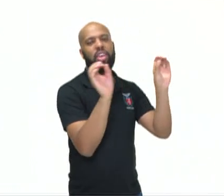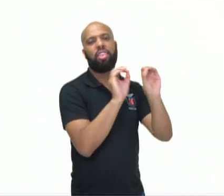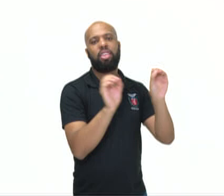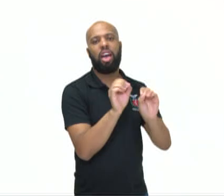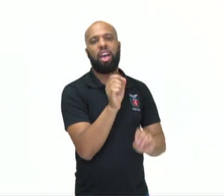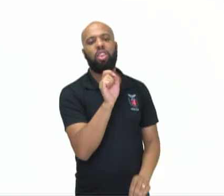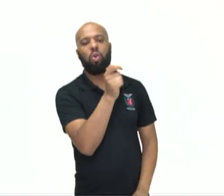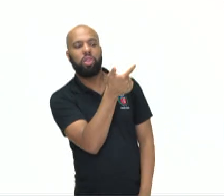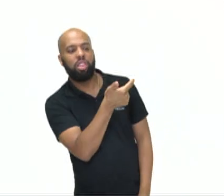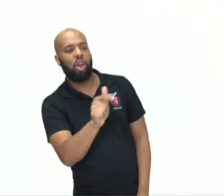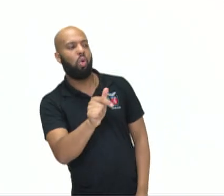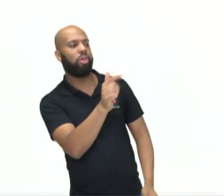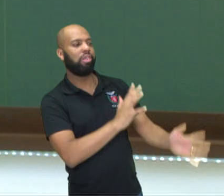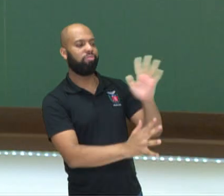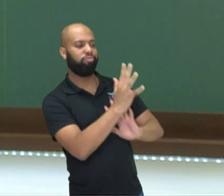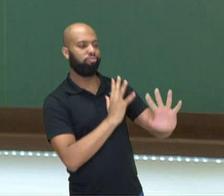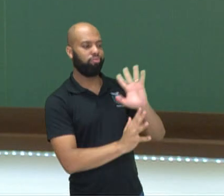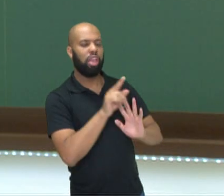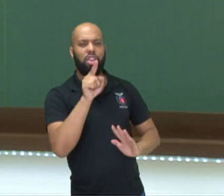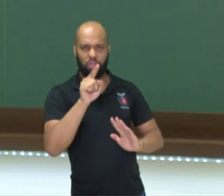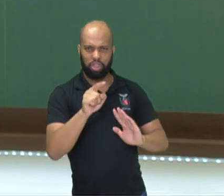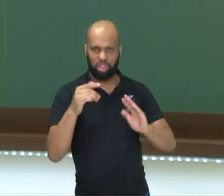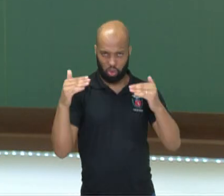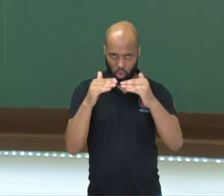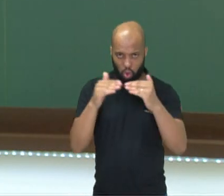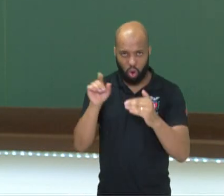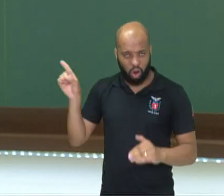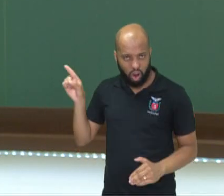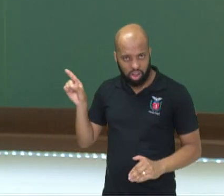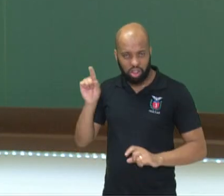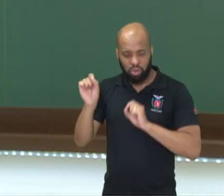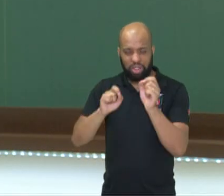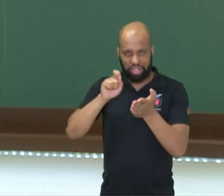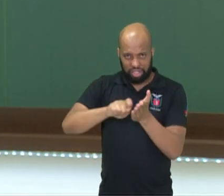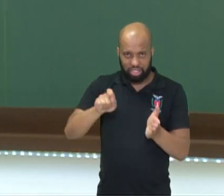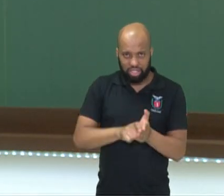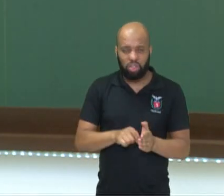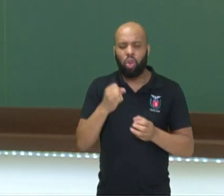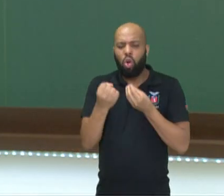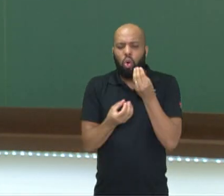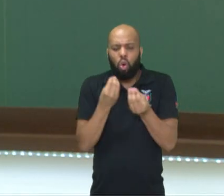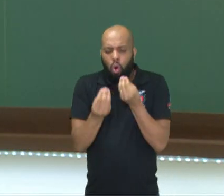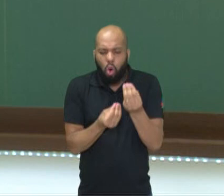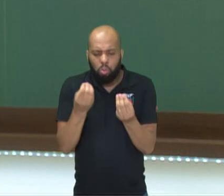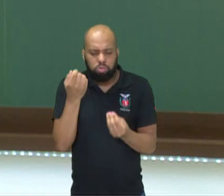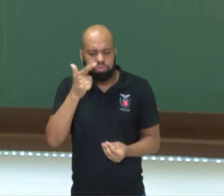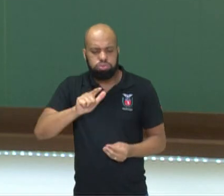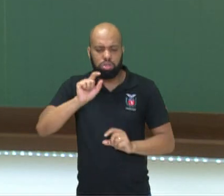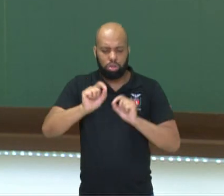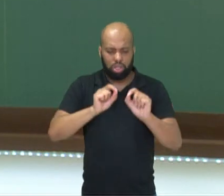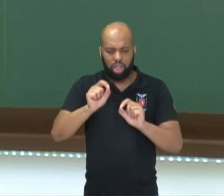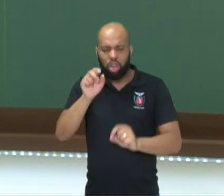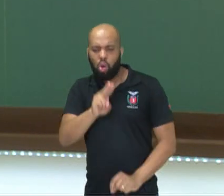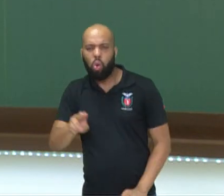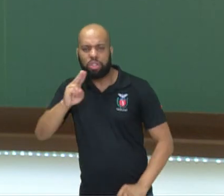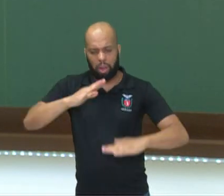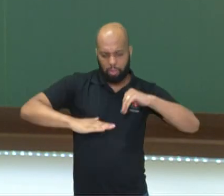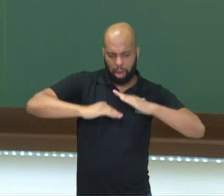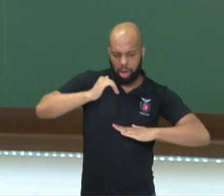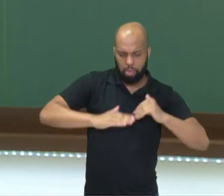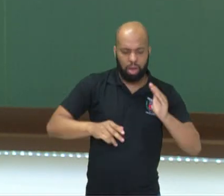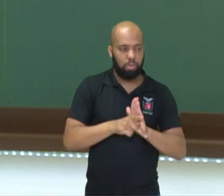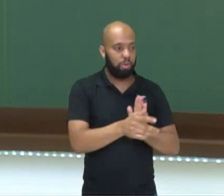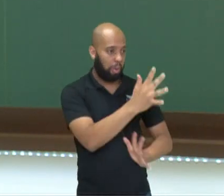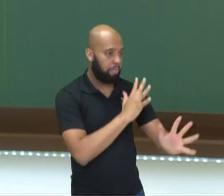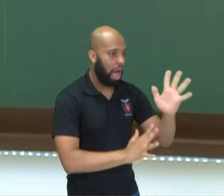as outras dizem. Vocês concordam com essa ideia aqui? Como é que a gente pode usar essa habilidade da escuta, de